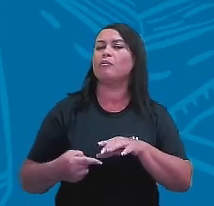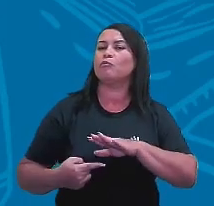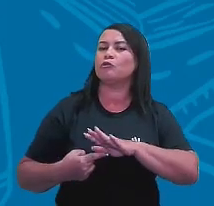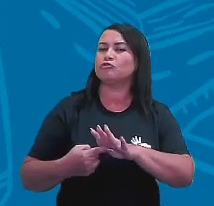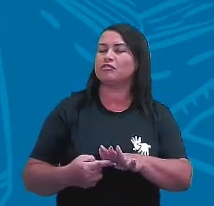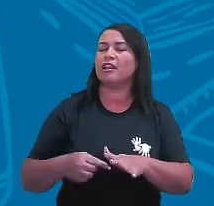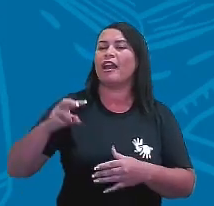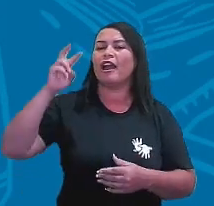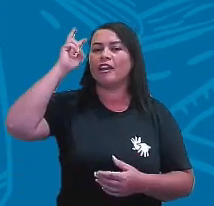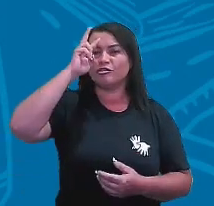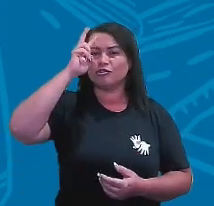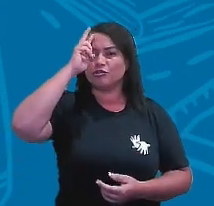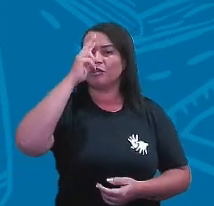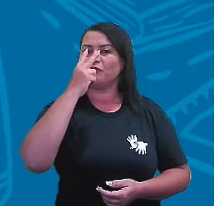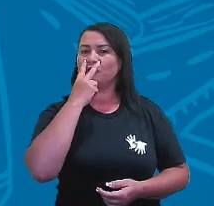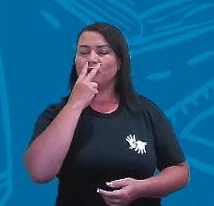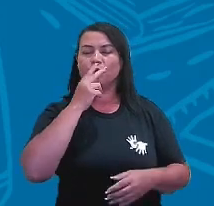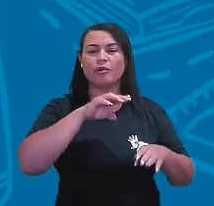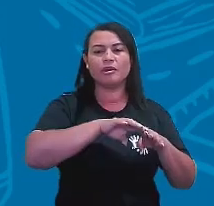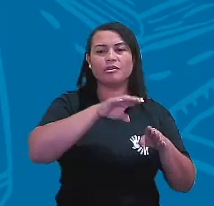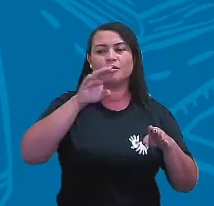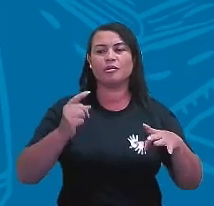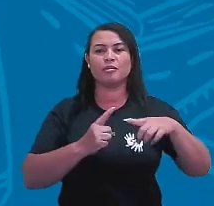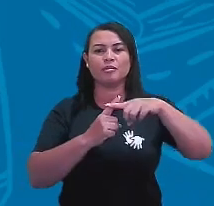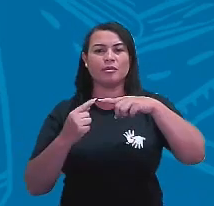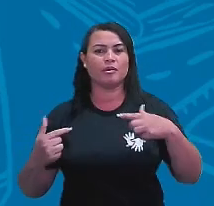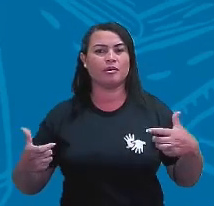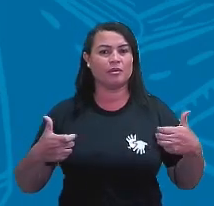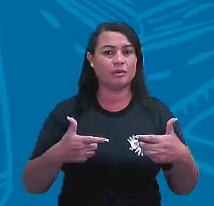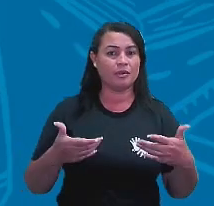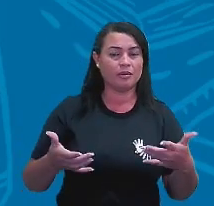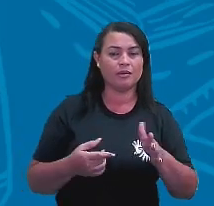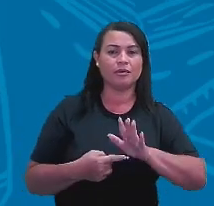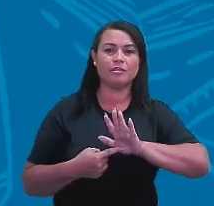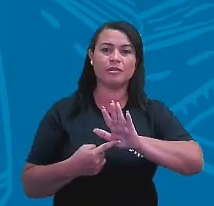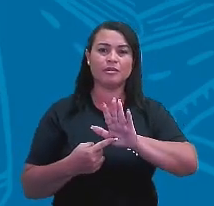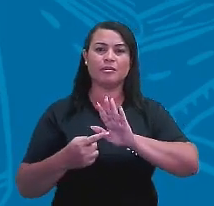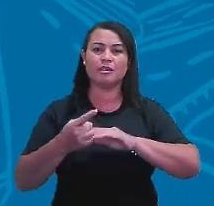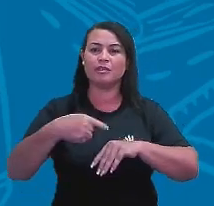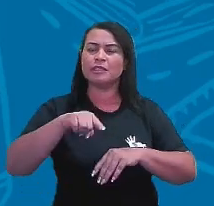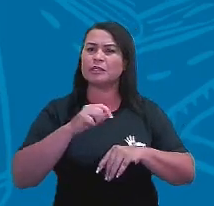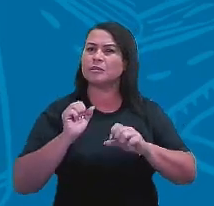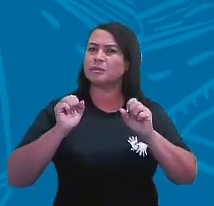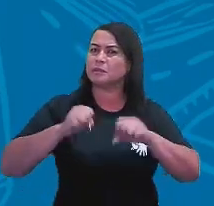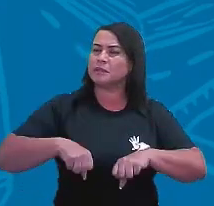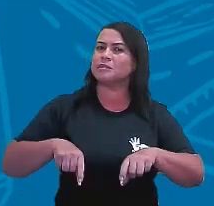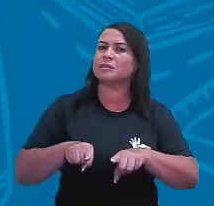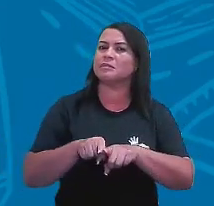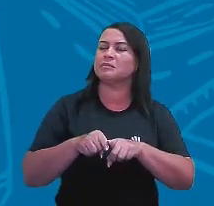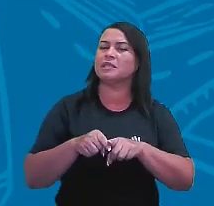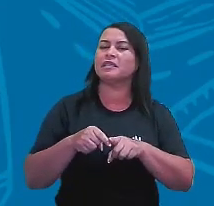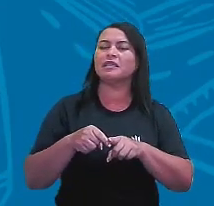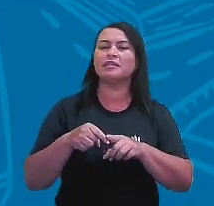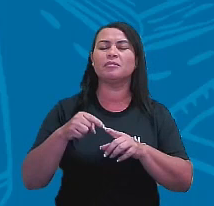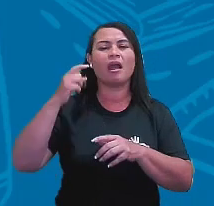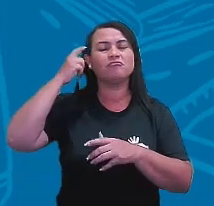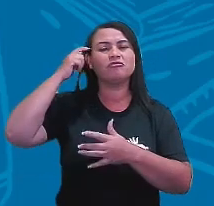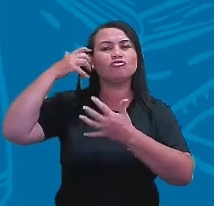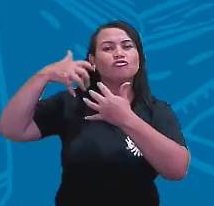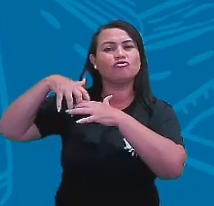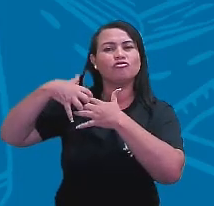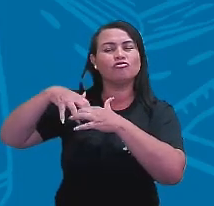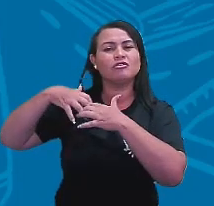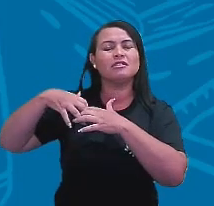da Vitória de Santo Antão, sobre o Monte das Tabocas, e eu trago aqui para que a gente possa trabalhar um pouco mais